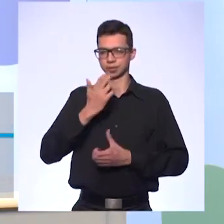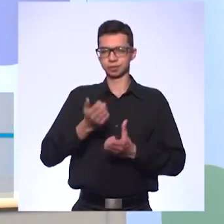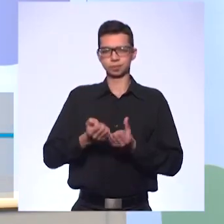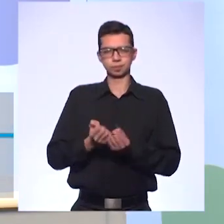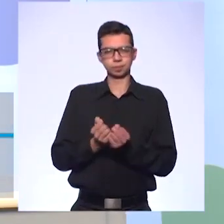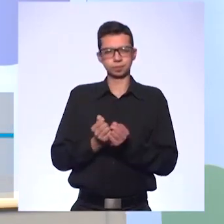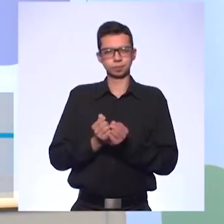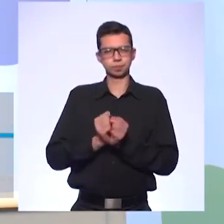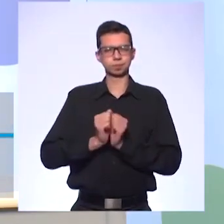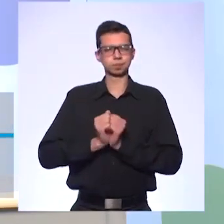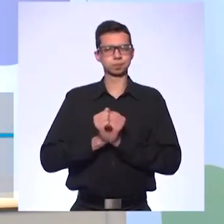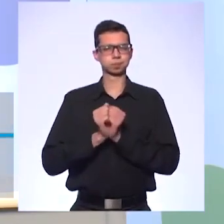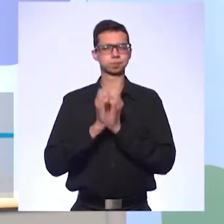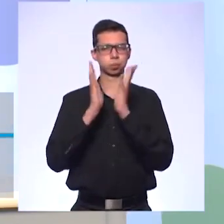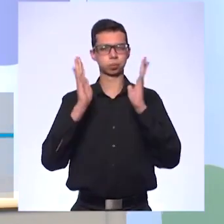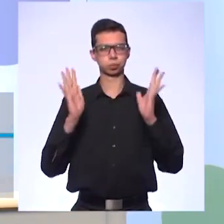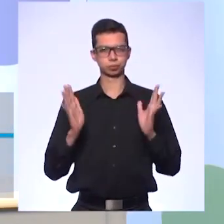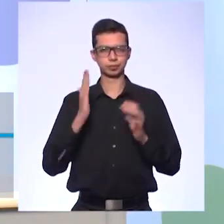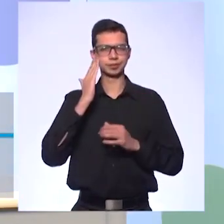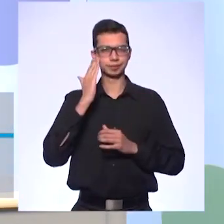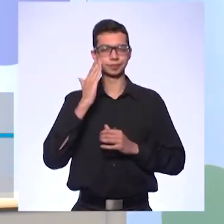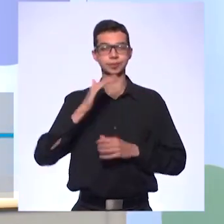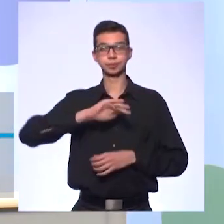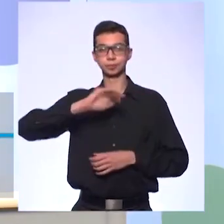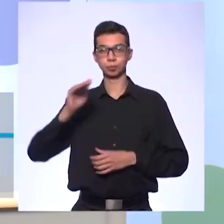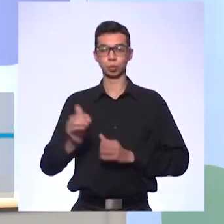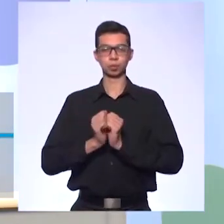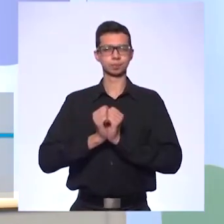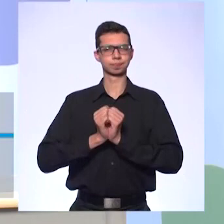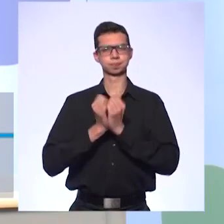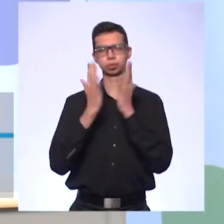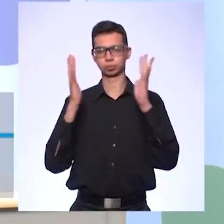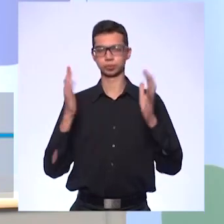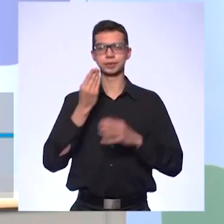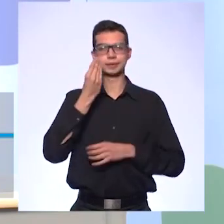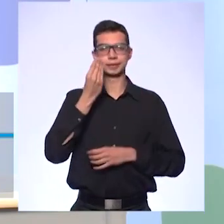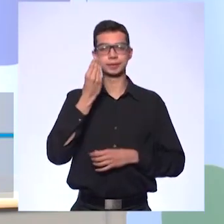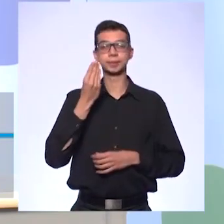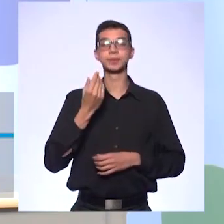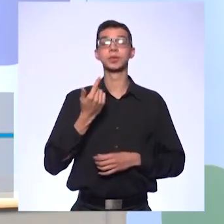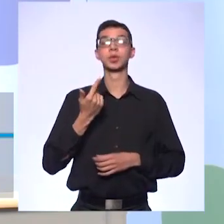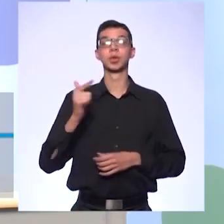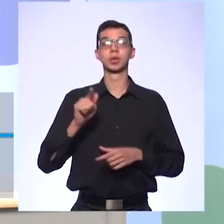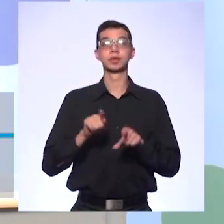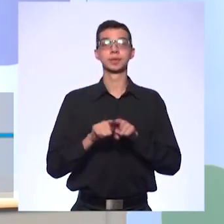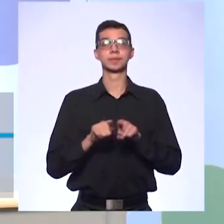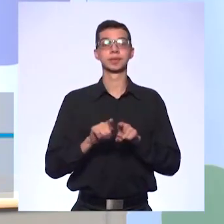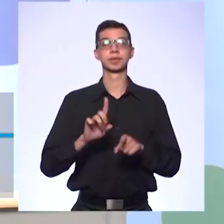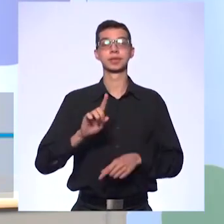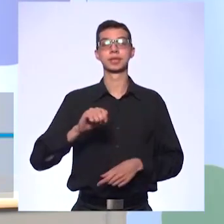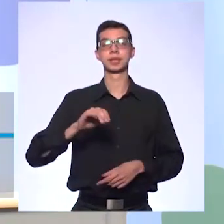in school e fez um vulcão. A Ana Gabriela escreveu a long time ago.